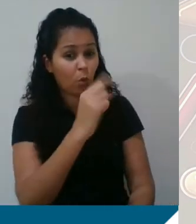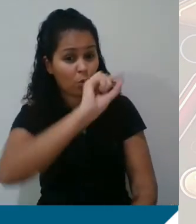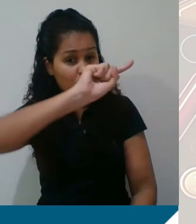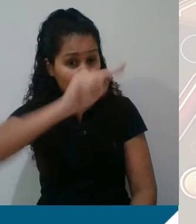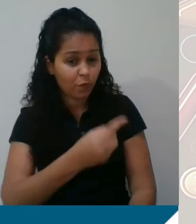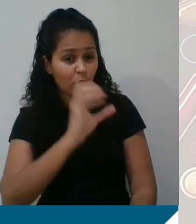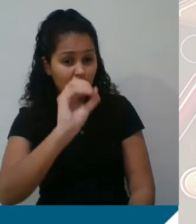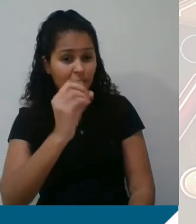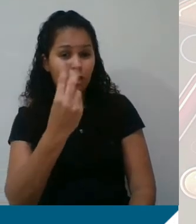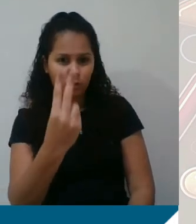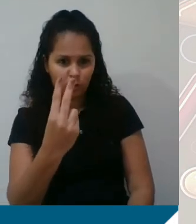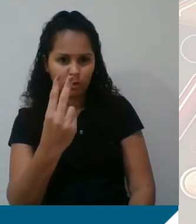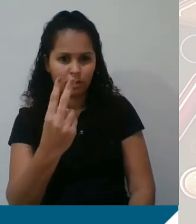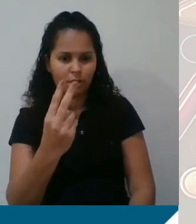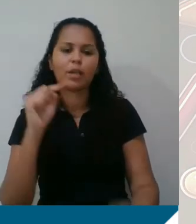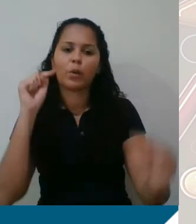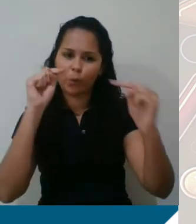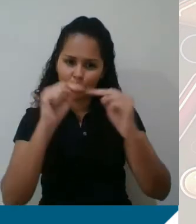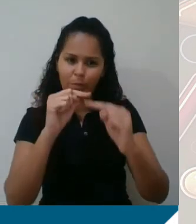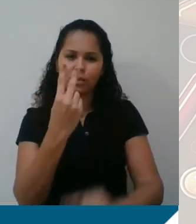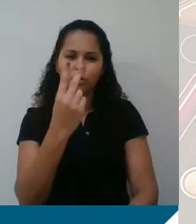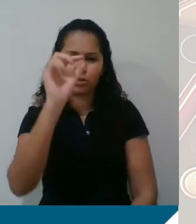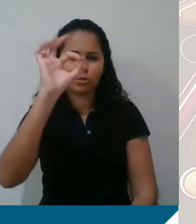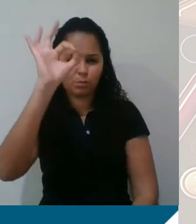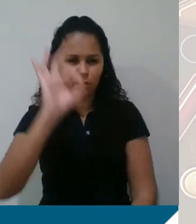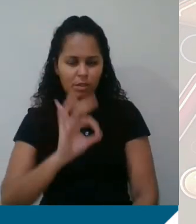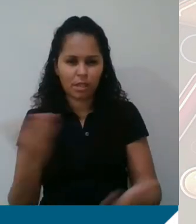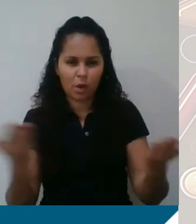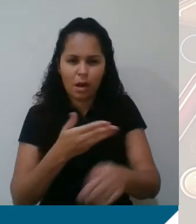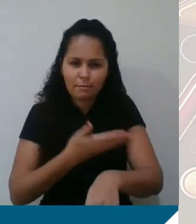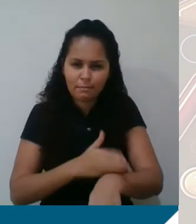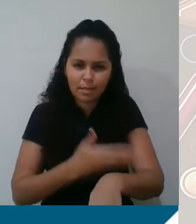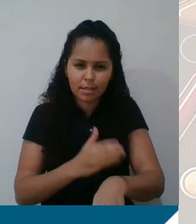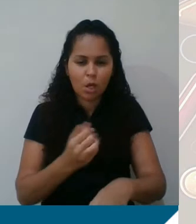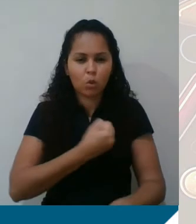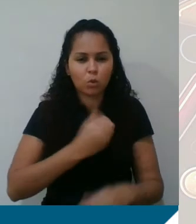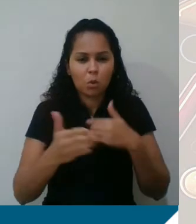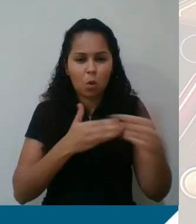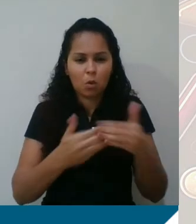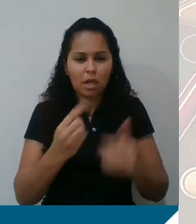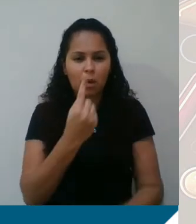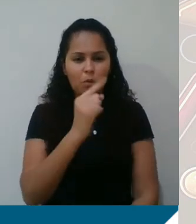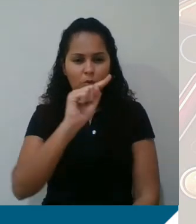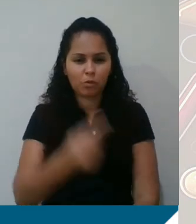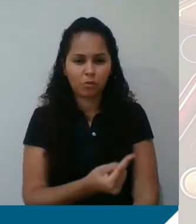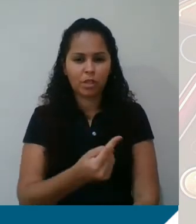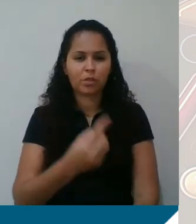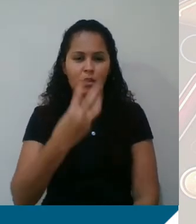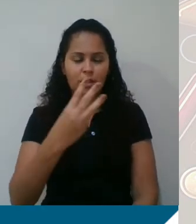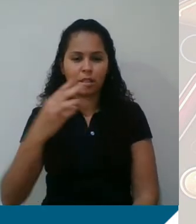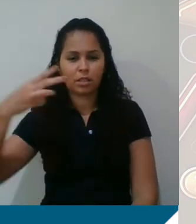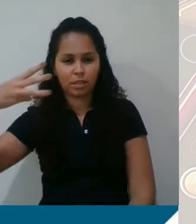você multiplica um valor por 1,02. Esse sim é um aumento de 2%. Vamos praticar? Se você multiplica um valor qualquer por